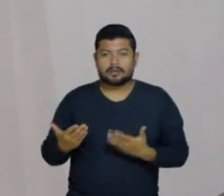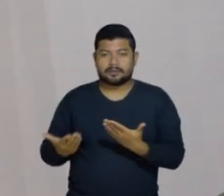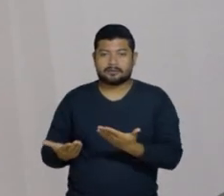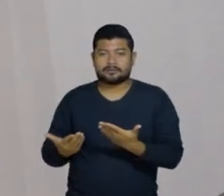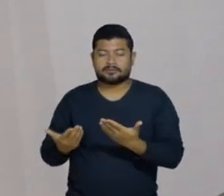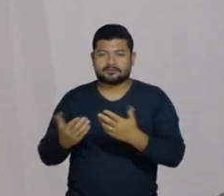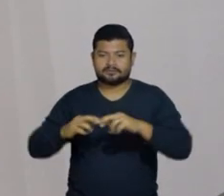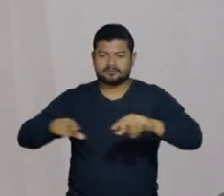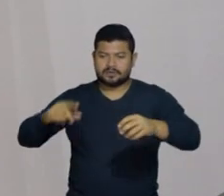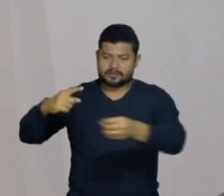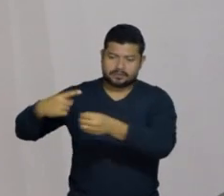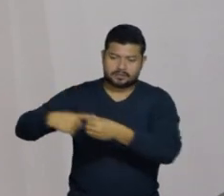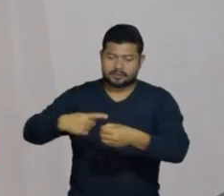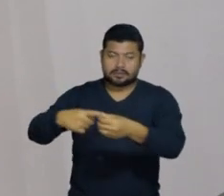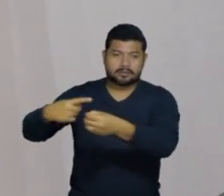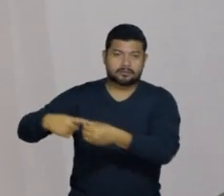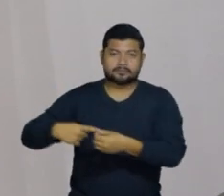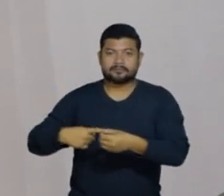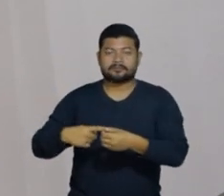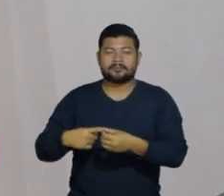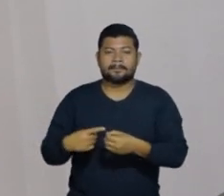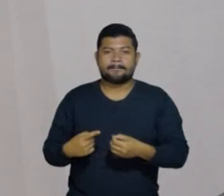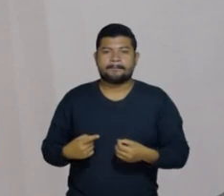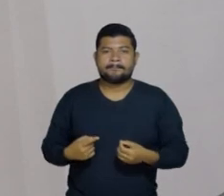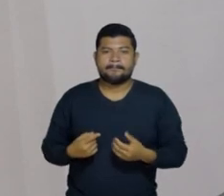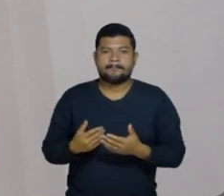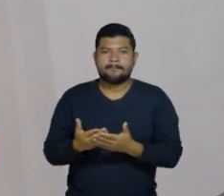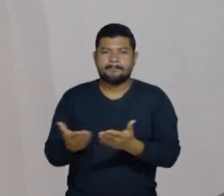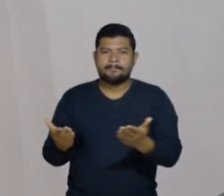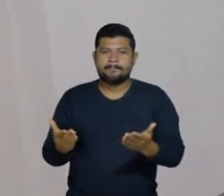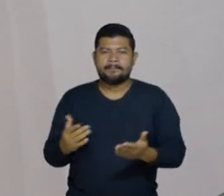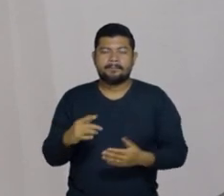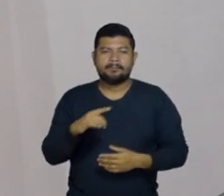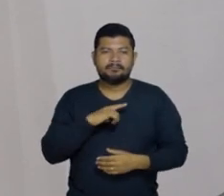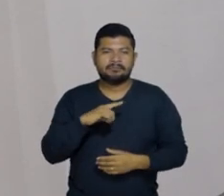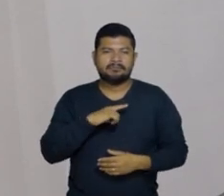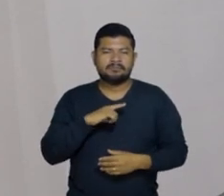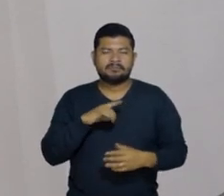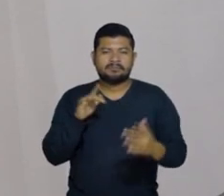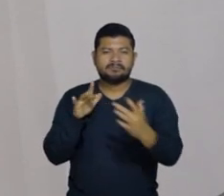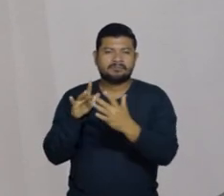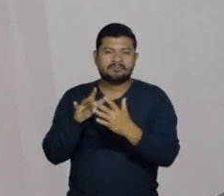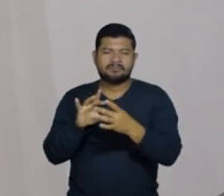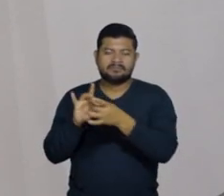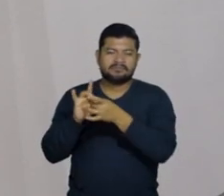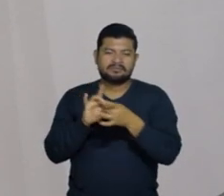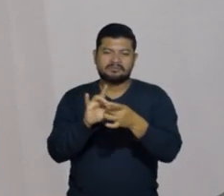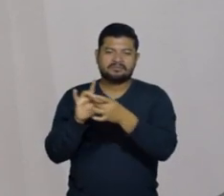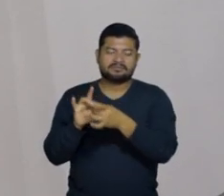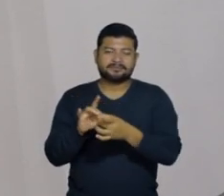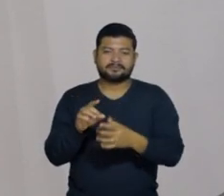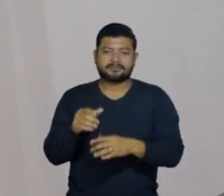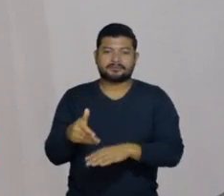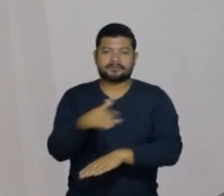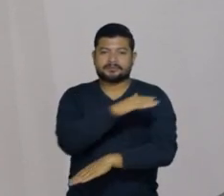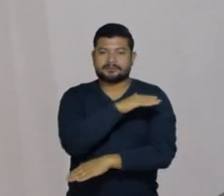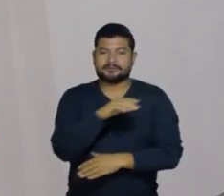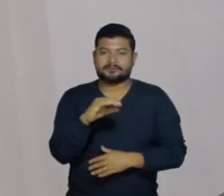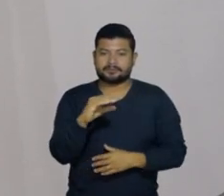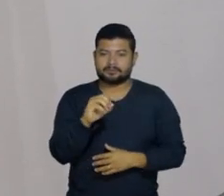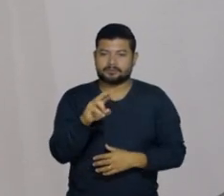enfim, todos os municípios que rodeiam a Serra do Corvo Branco vão ser beneficiados,